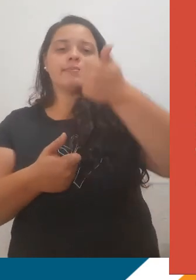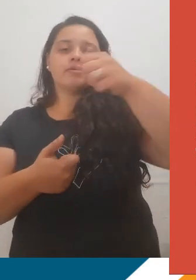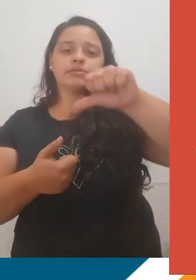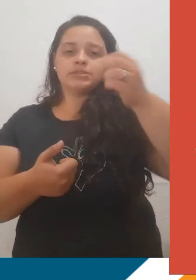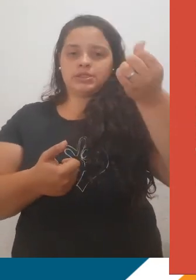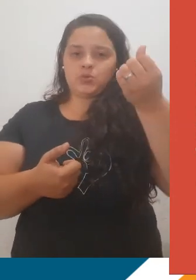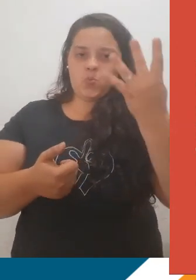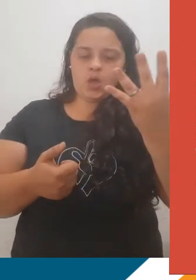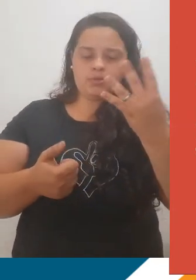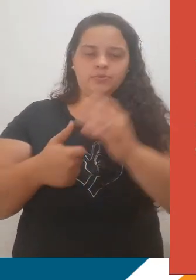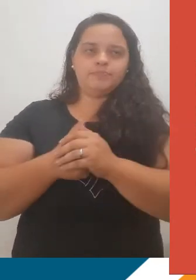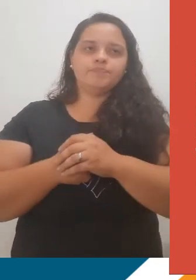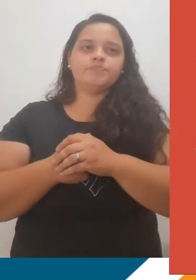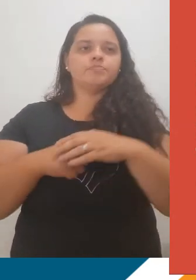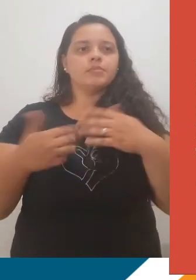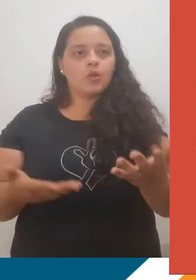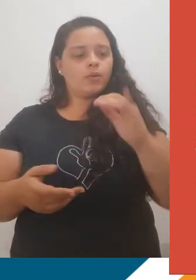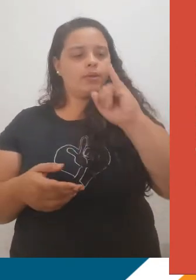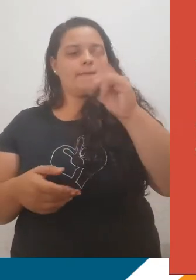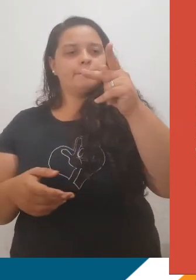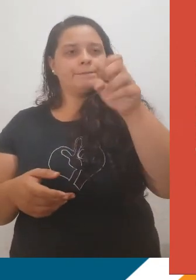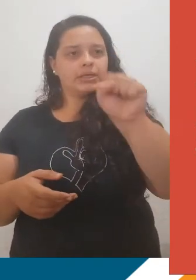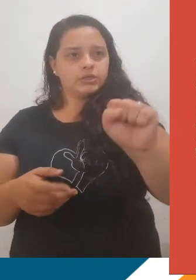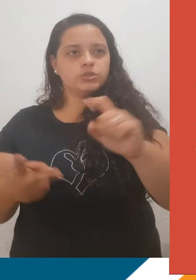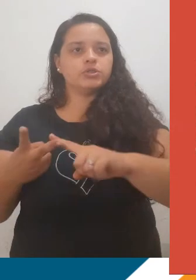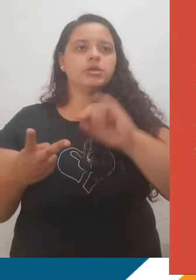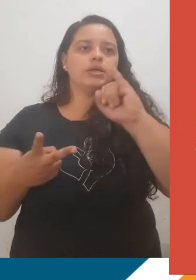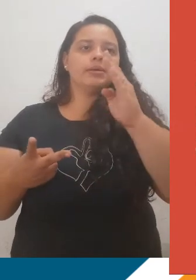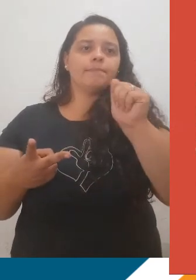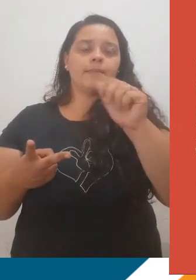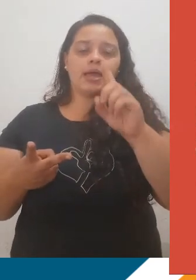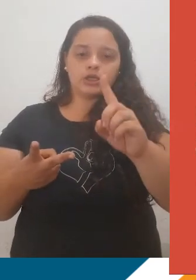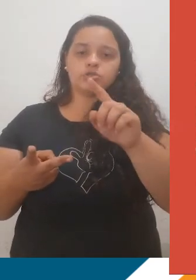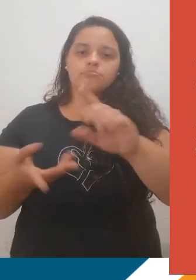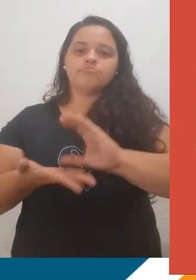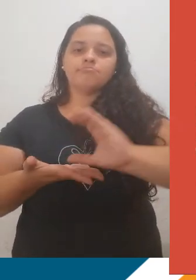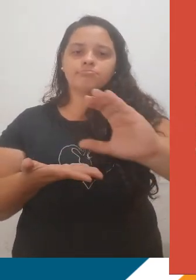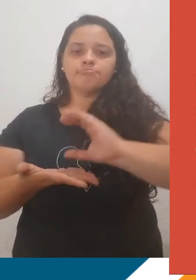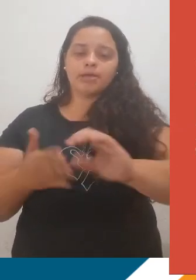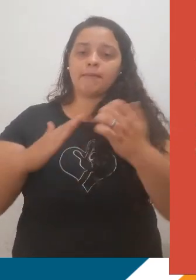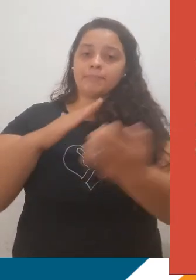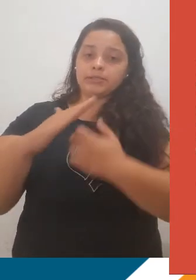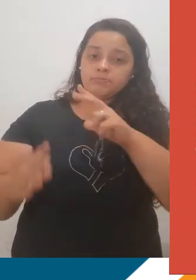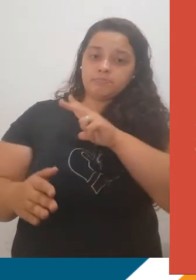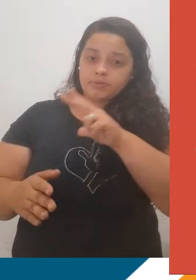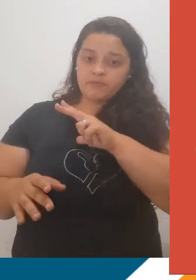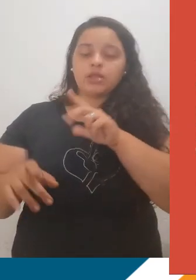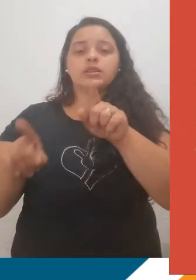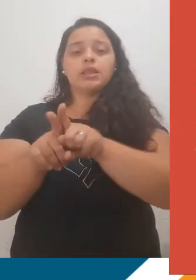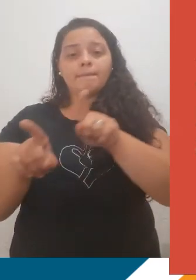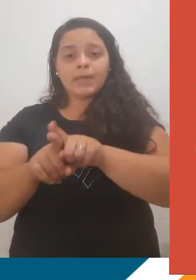mesmo? Então, o IPES e IBAD funcionava com financiamento de empresários, com financiamento até mesmo do governo dos